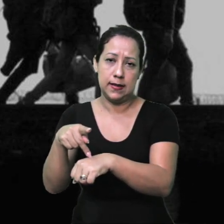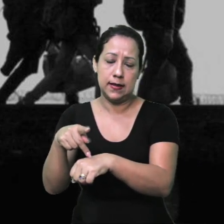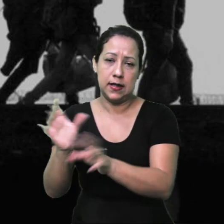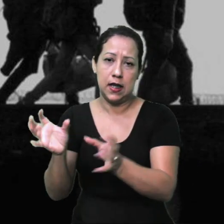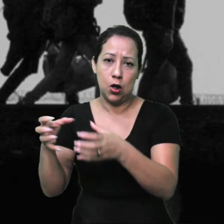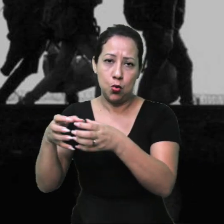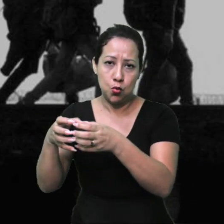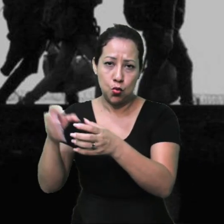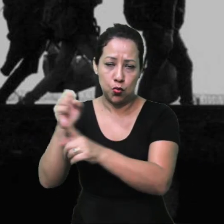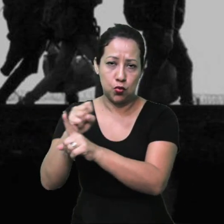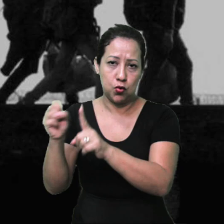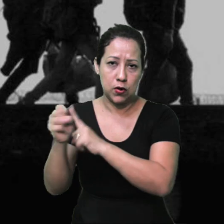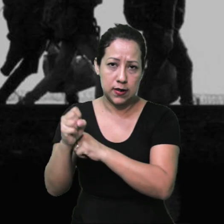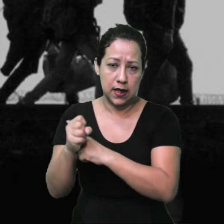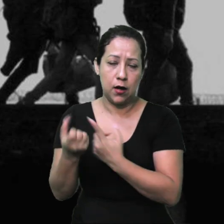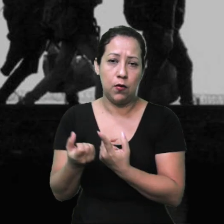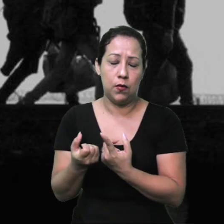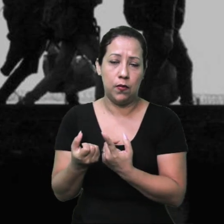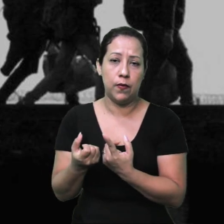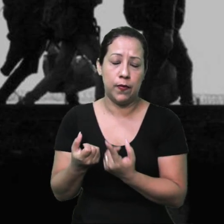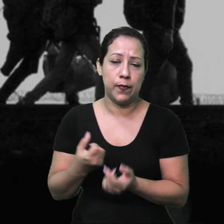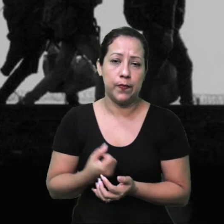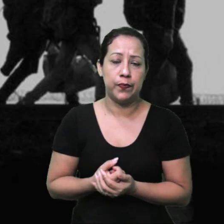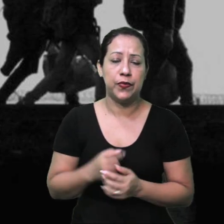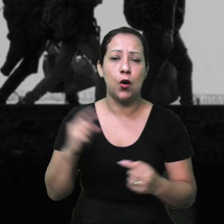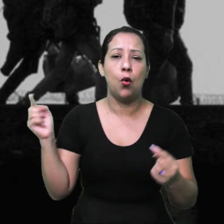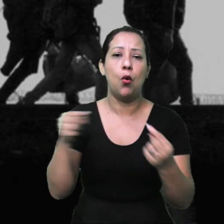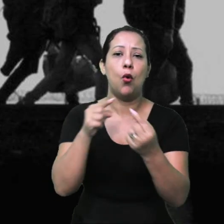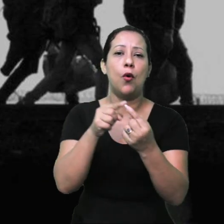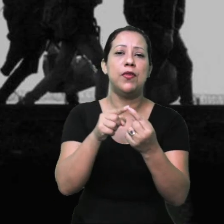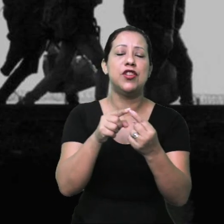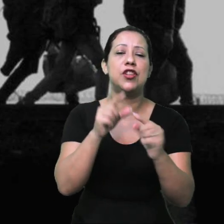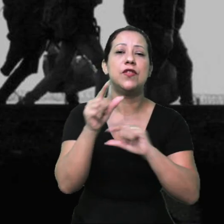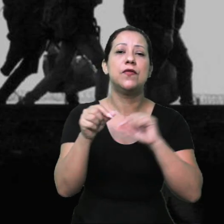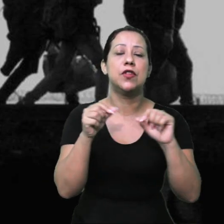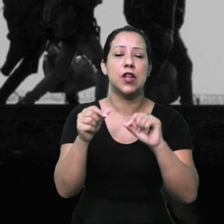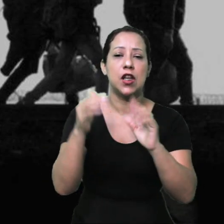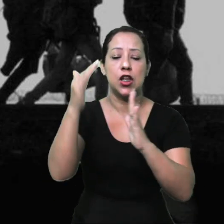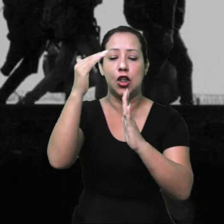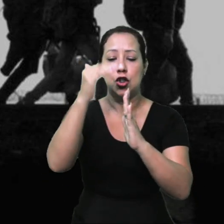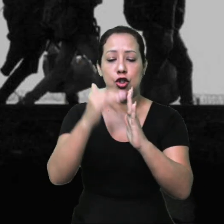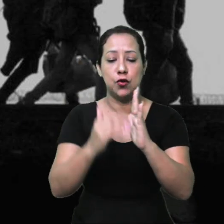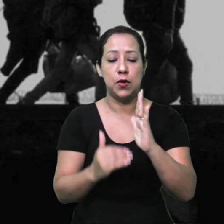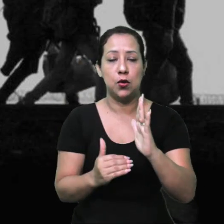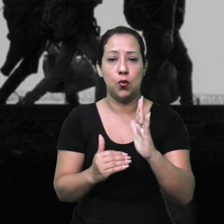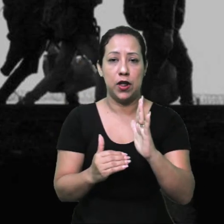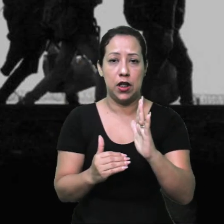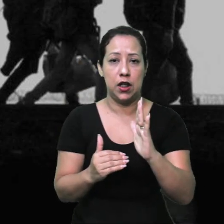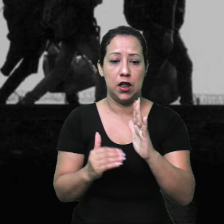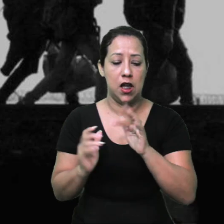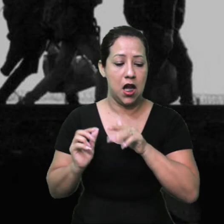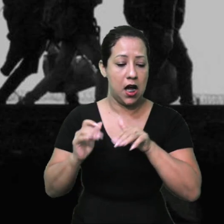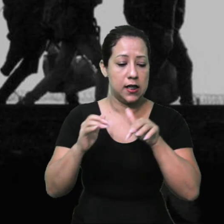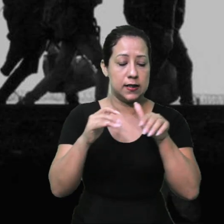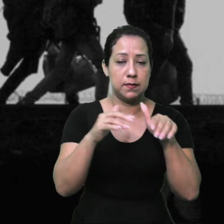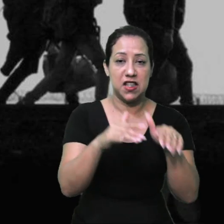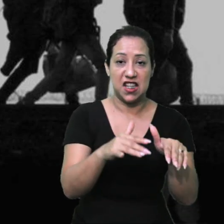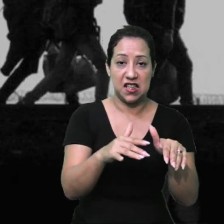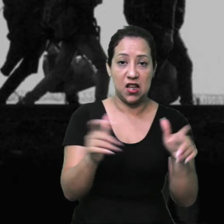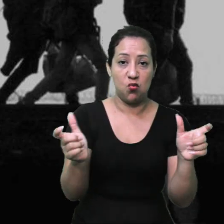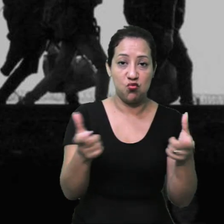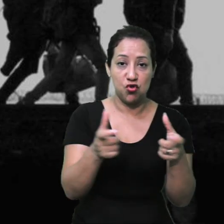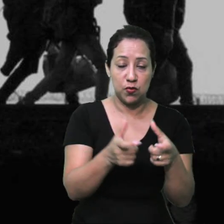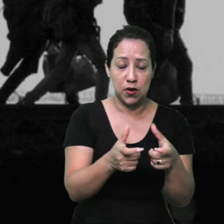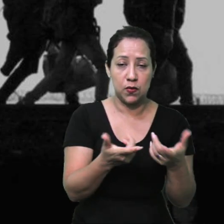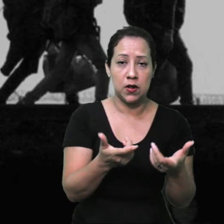capitalismo. Qual era o objetivo disso? Diminuir as migrações da Europa